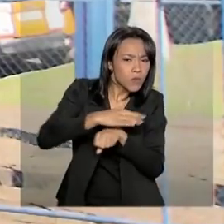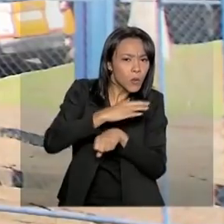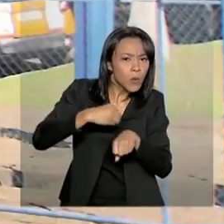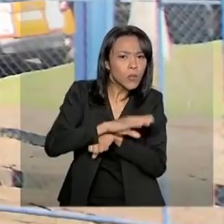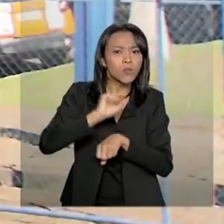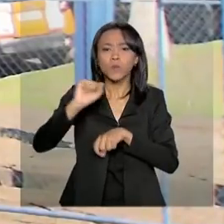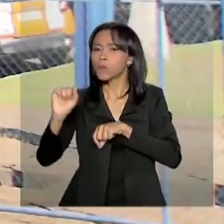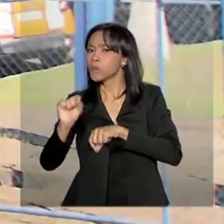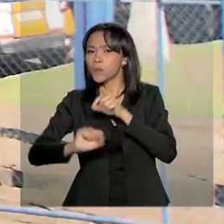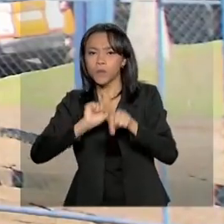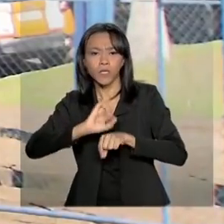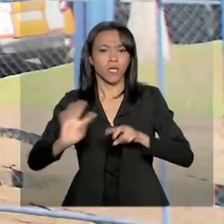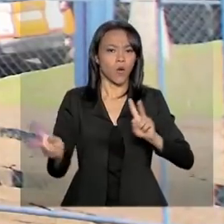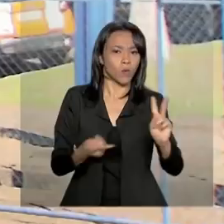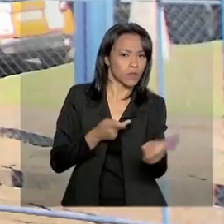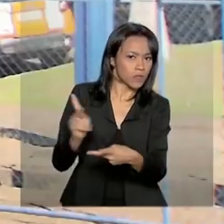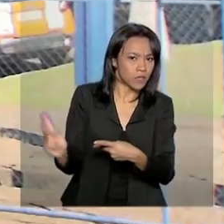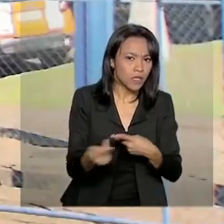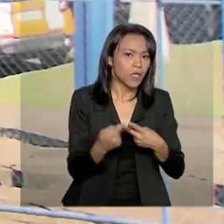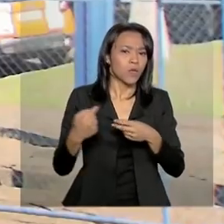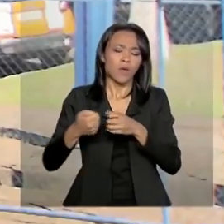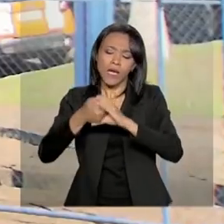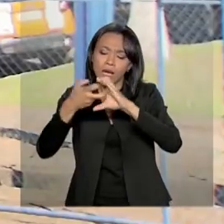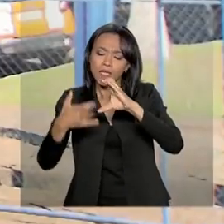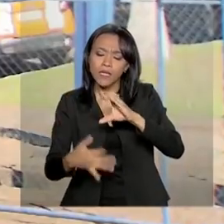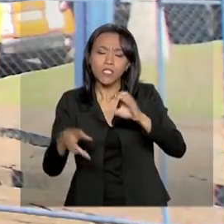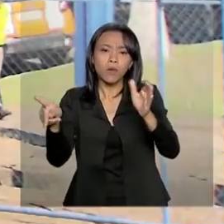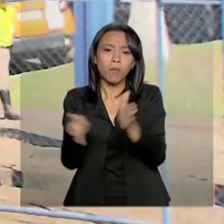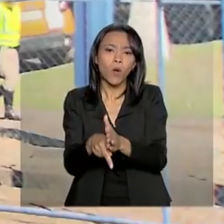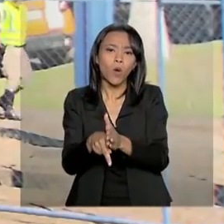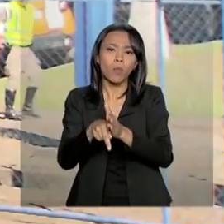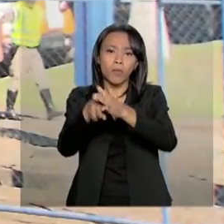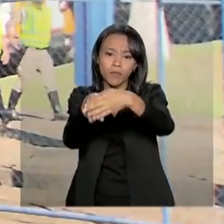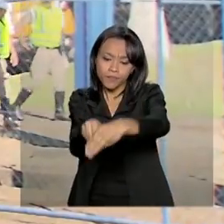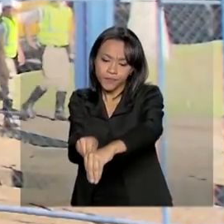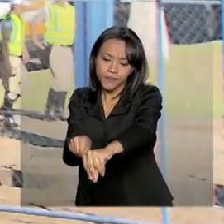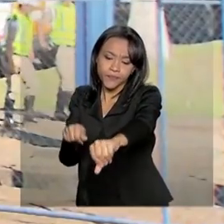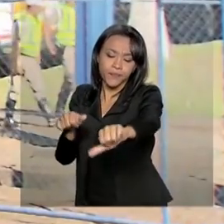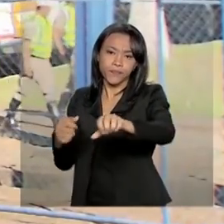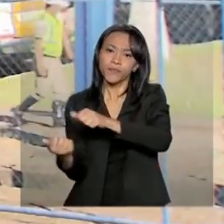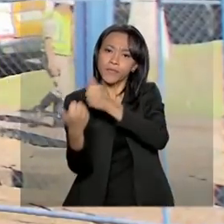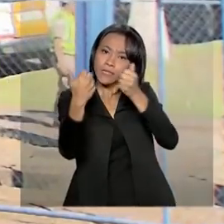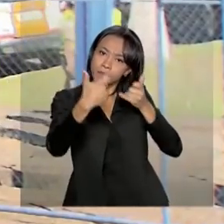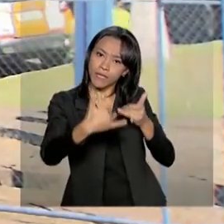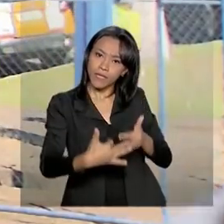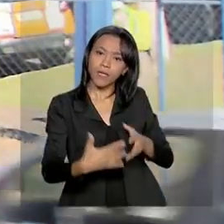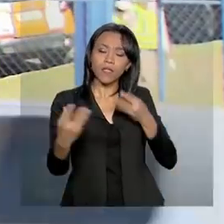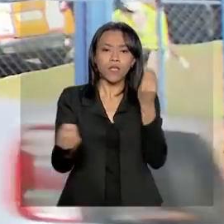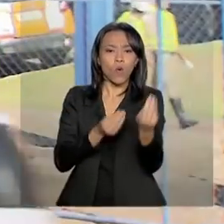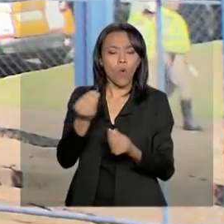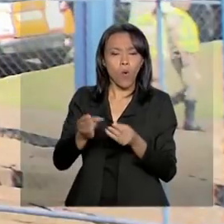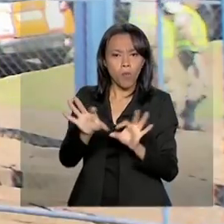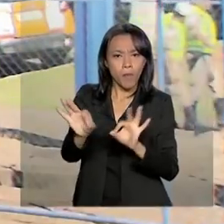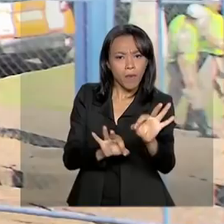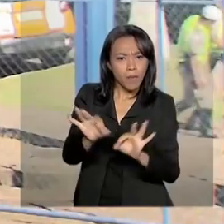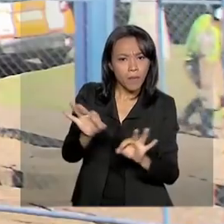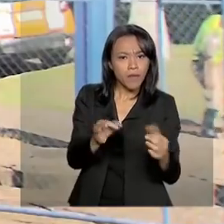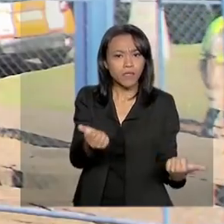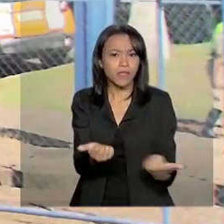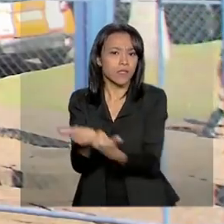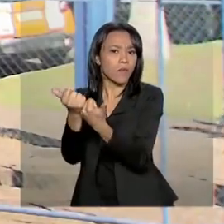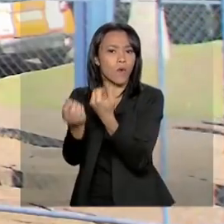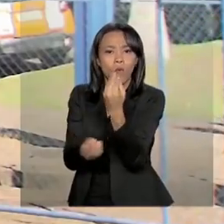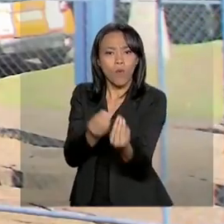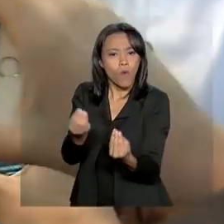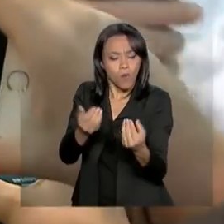sobre a área do acidente, as características geográficas da região e traçaram os parâmetros de como essa cooperação